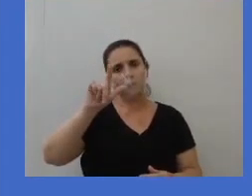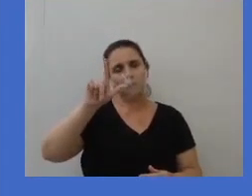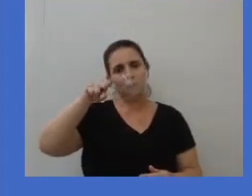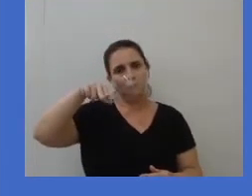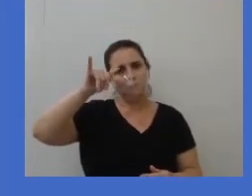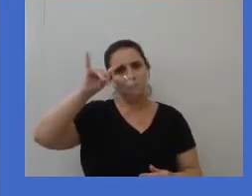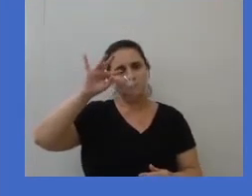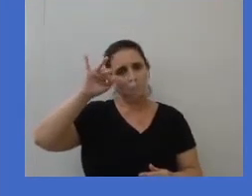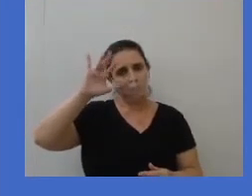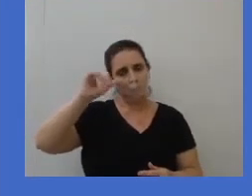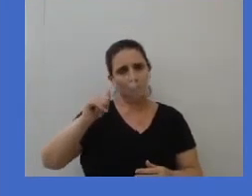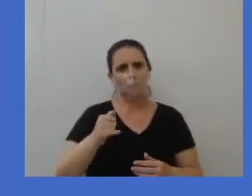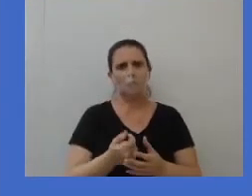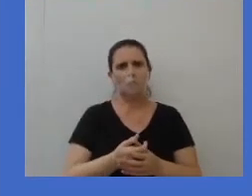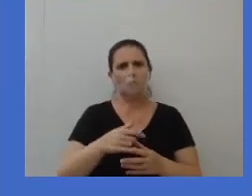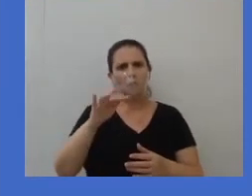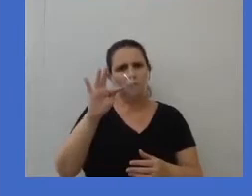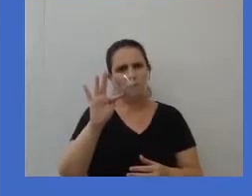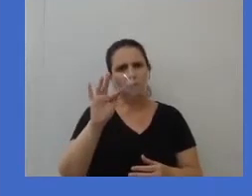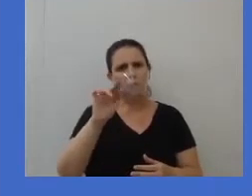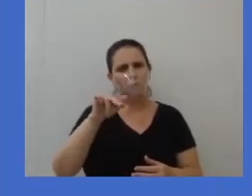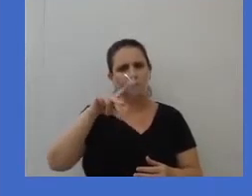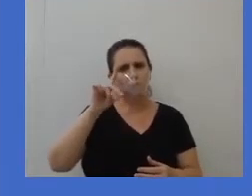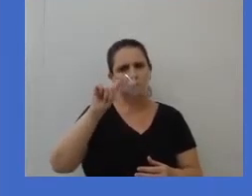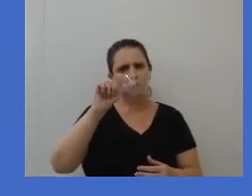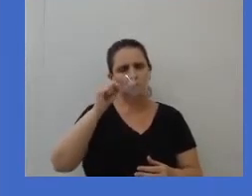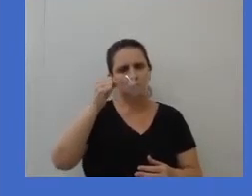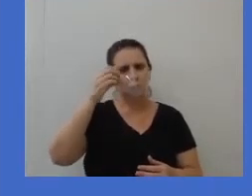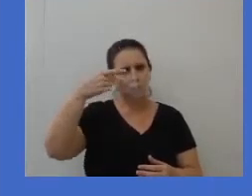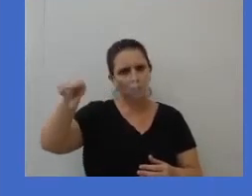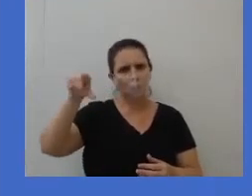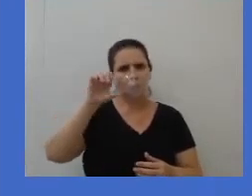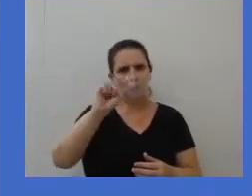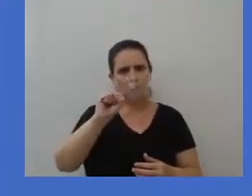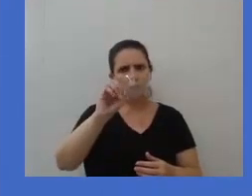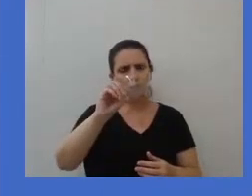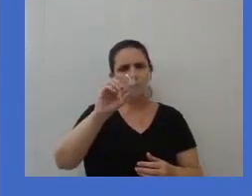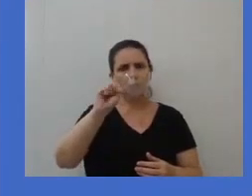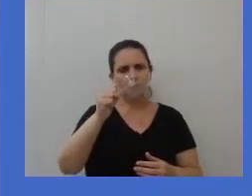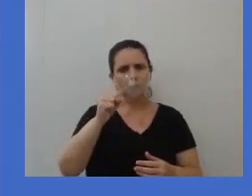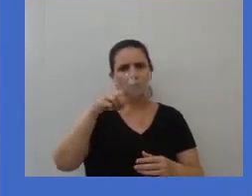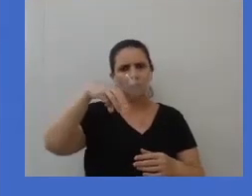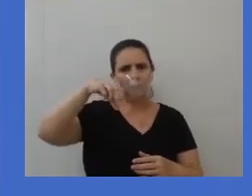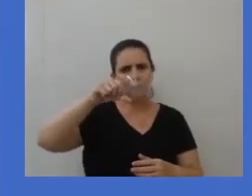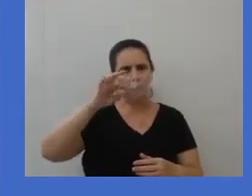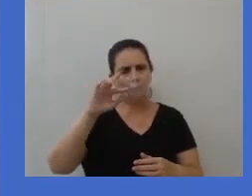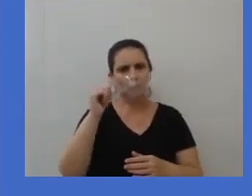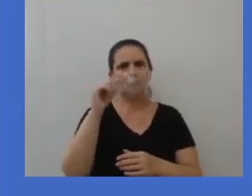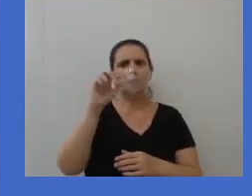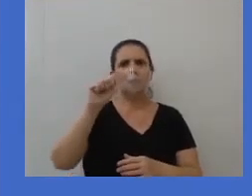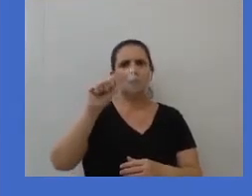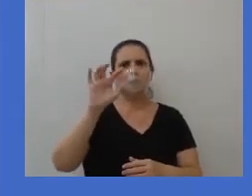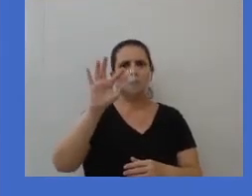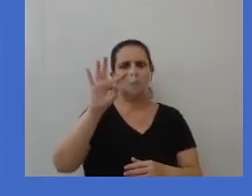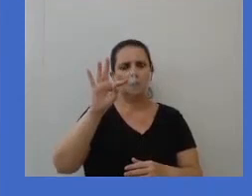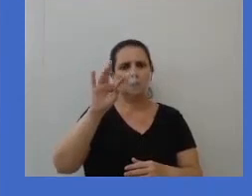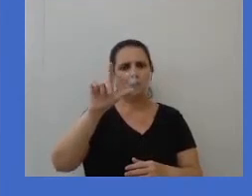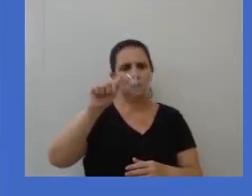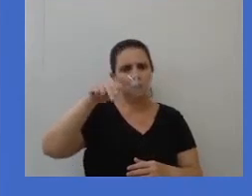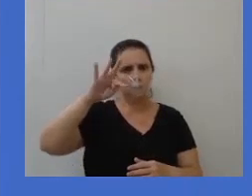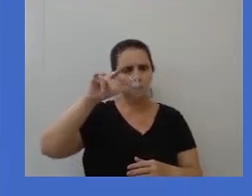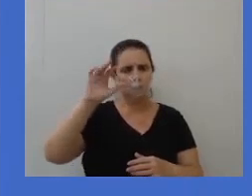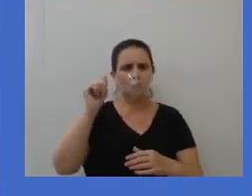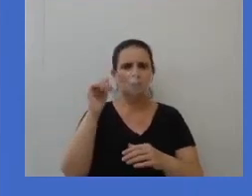De acordo com o levantamento da Fundação SOS Mata Atlântica e do Instituto de Pesquisas Espaciais, INPE,